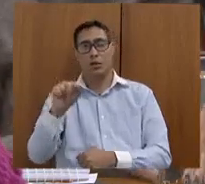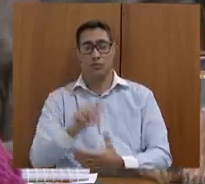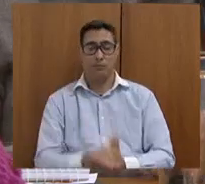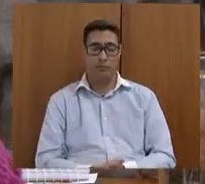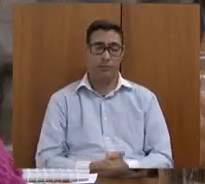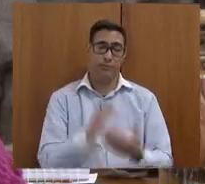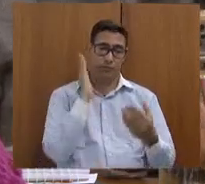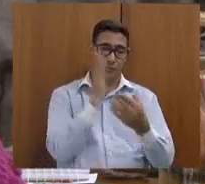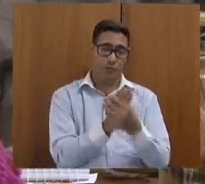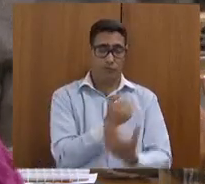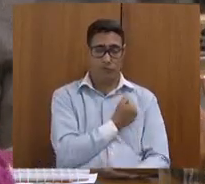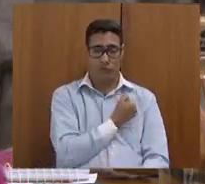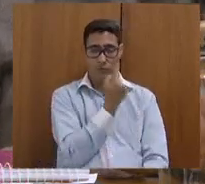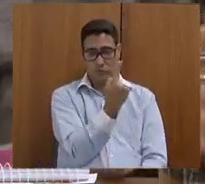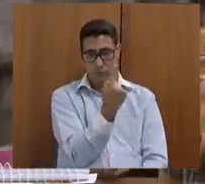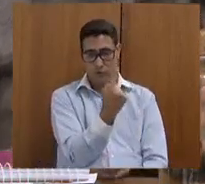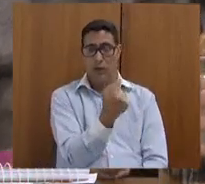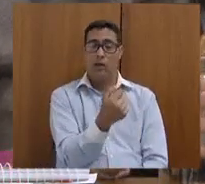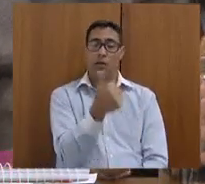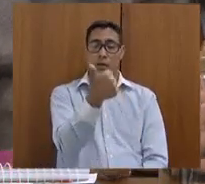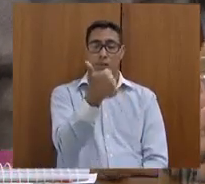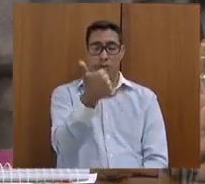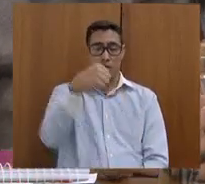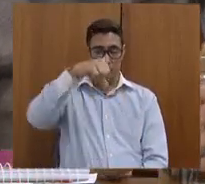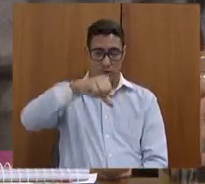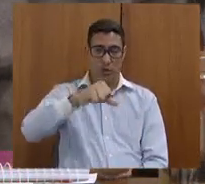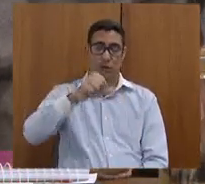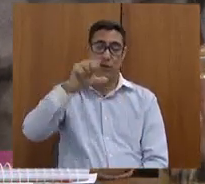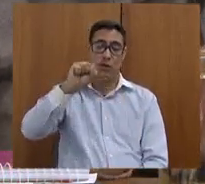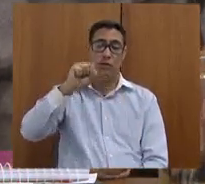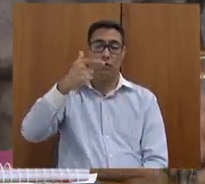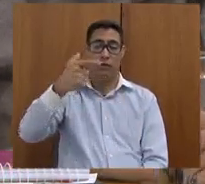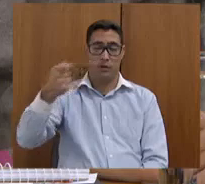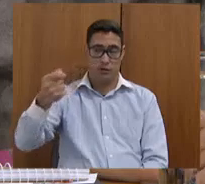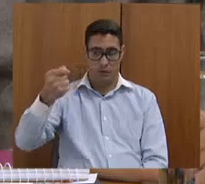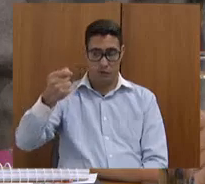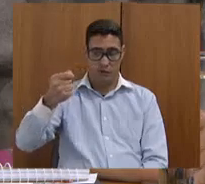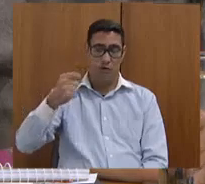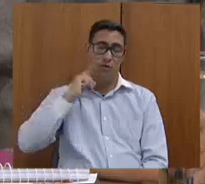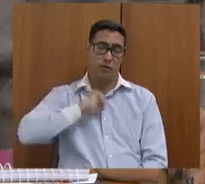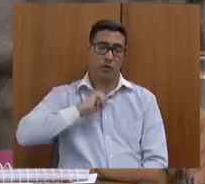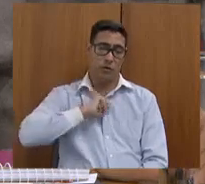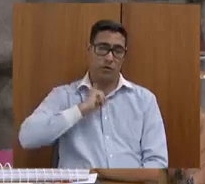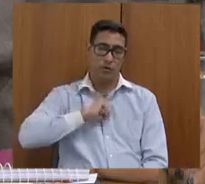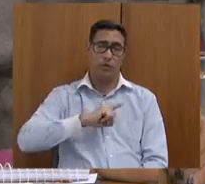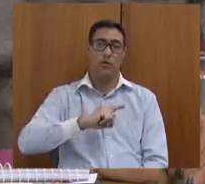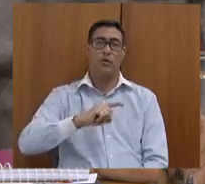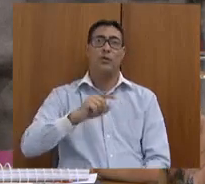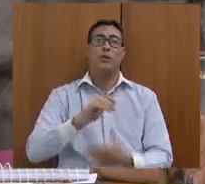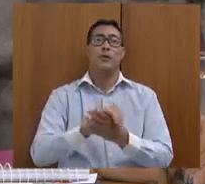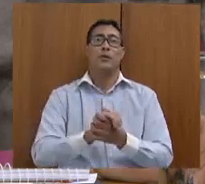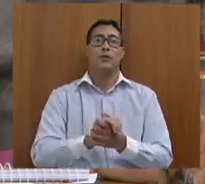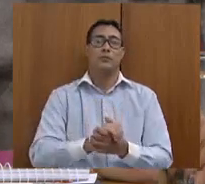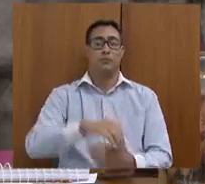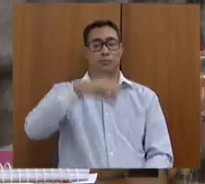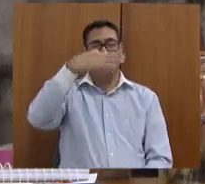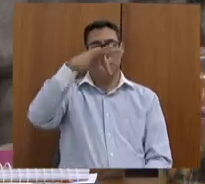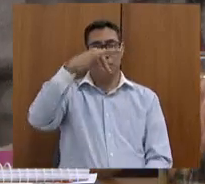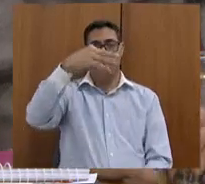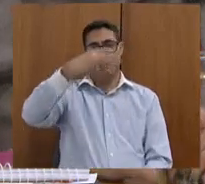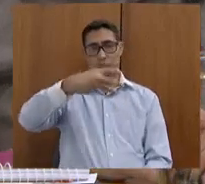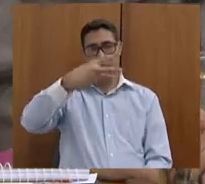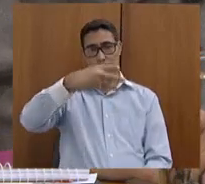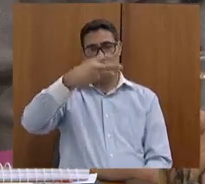um 119 920 do Tribunal de Contas do Estado de Minas Gerais na página 3